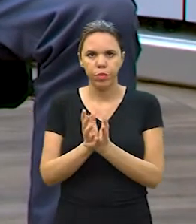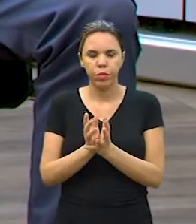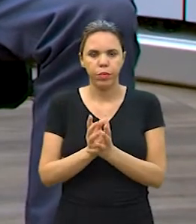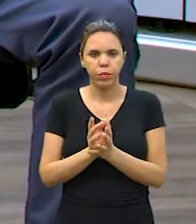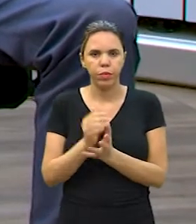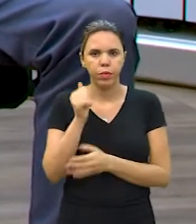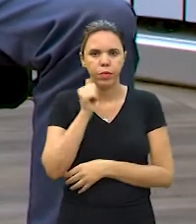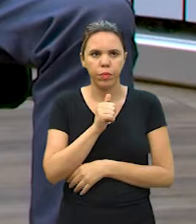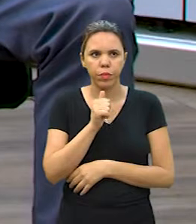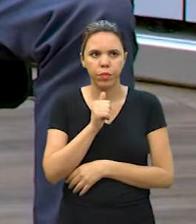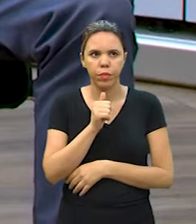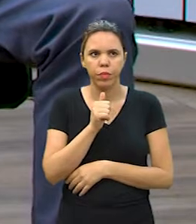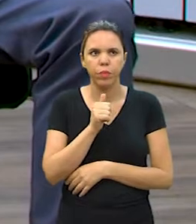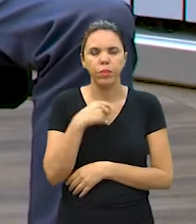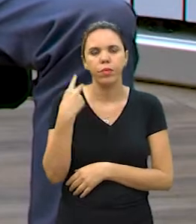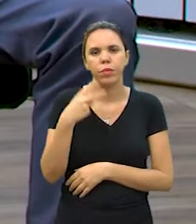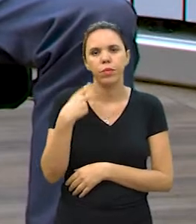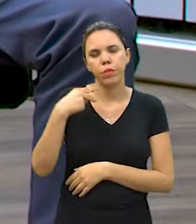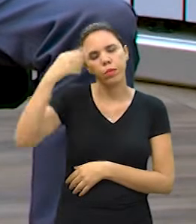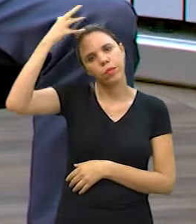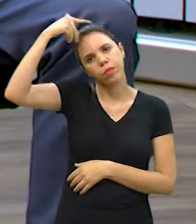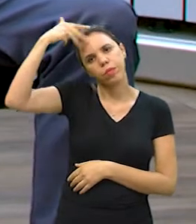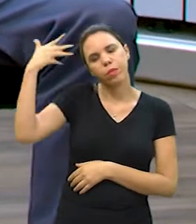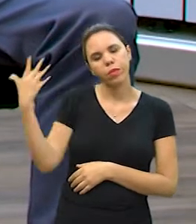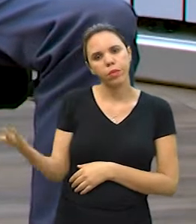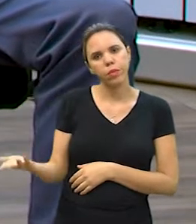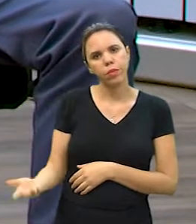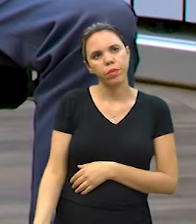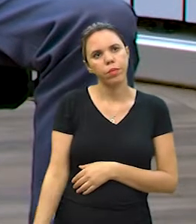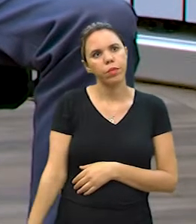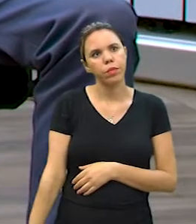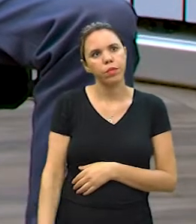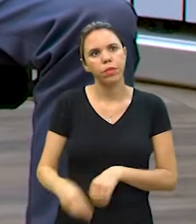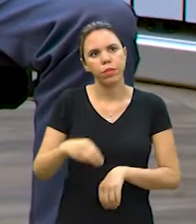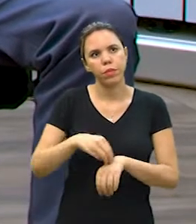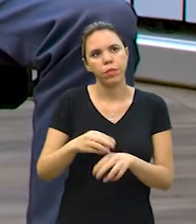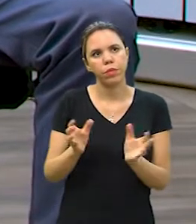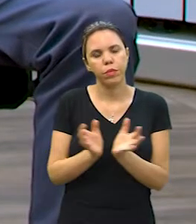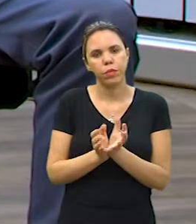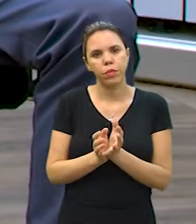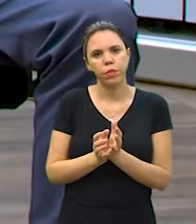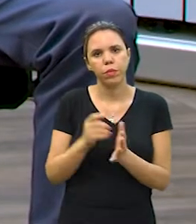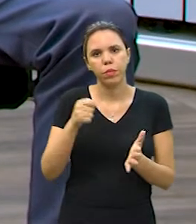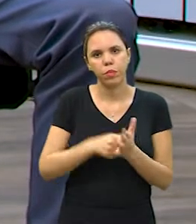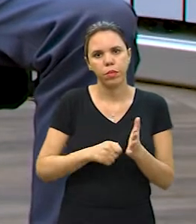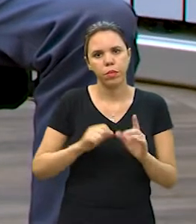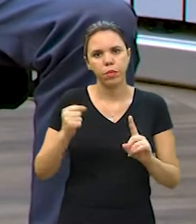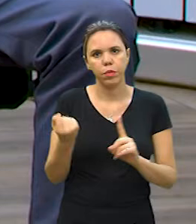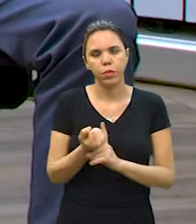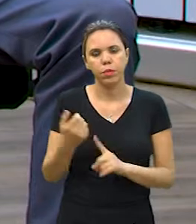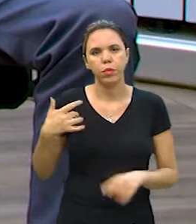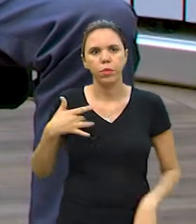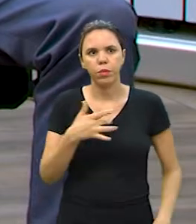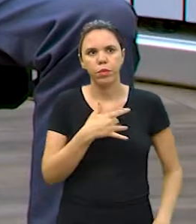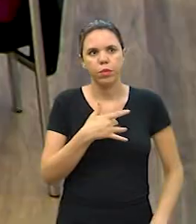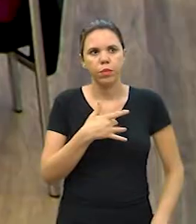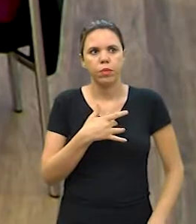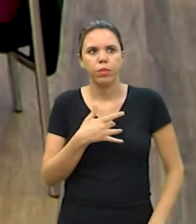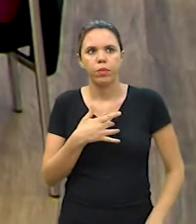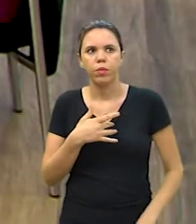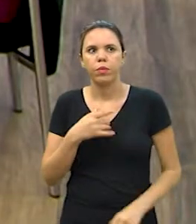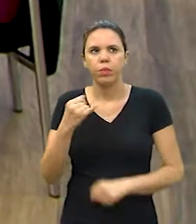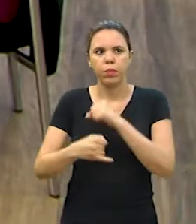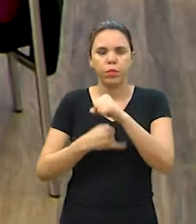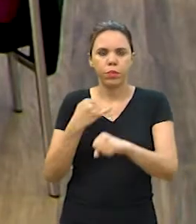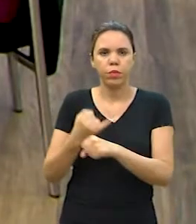Comissão Permanente da Mulher, vereador Rodrigo da Farmadique, membro da Comissão de Política Social e Saúde, e